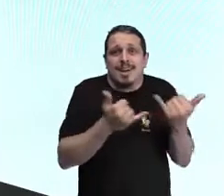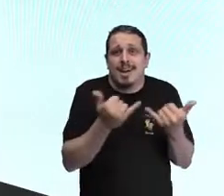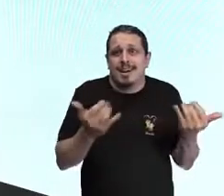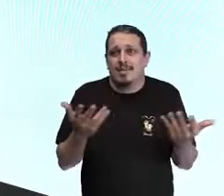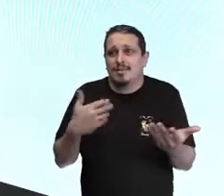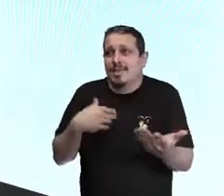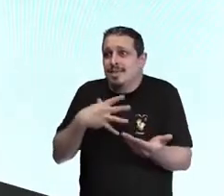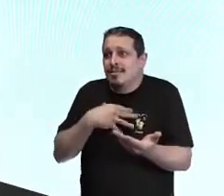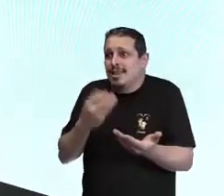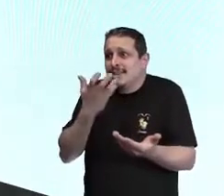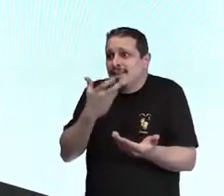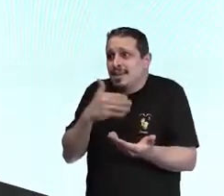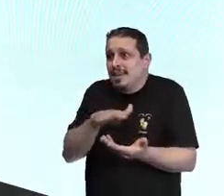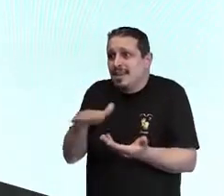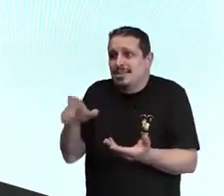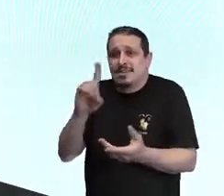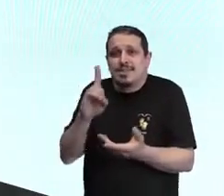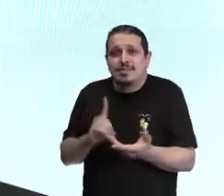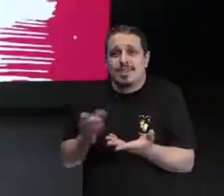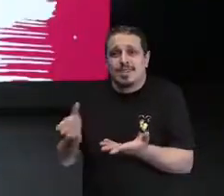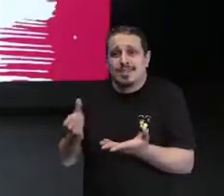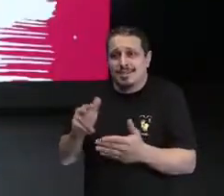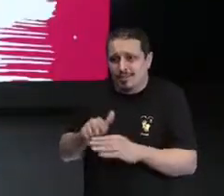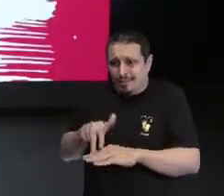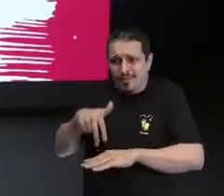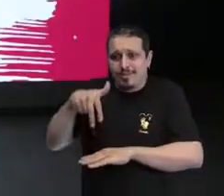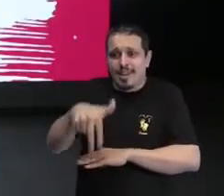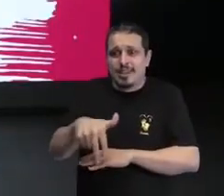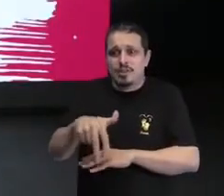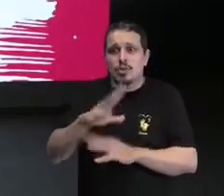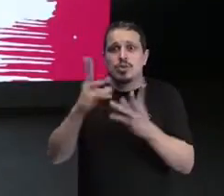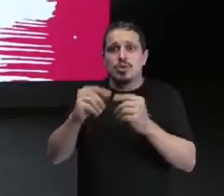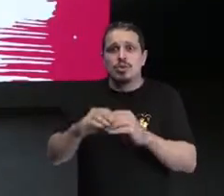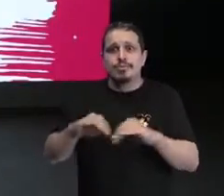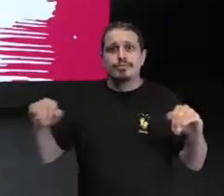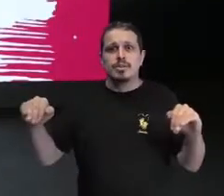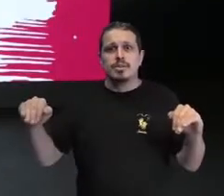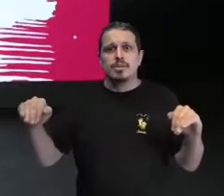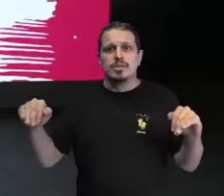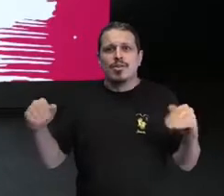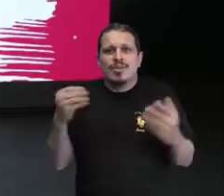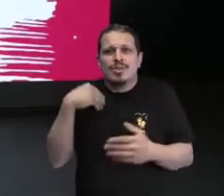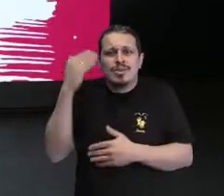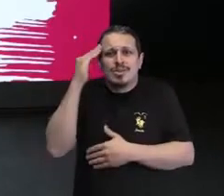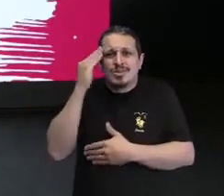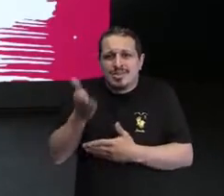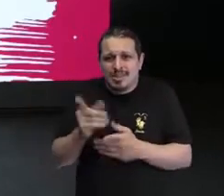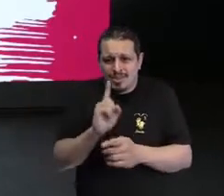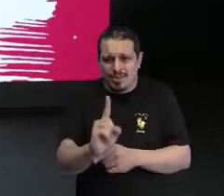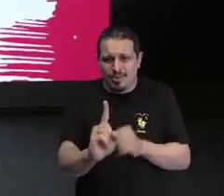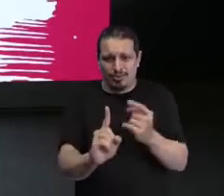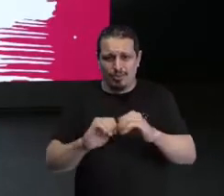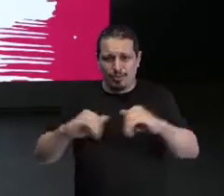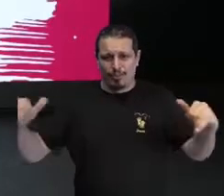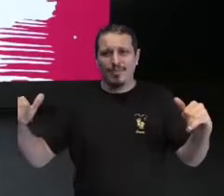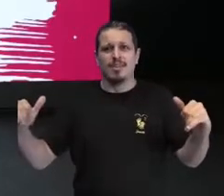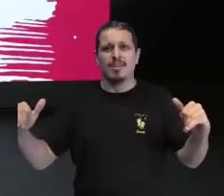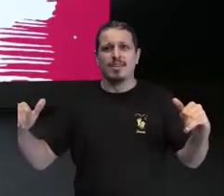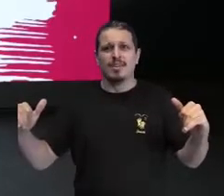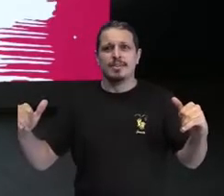criança chega. Tem o caso da menina que é a única menina que não é convidada para a festinha de aniversário da